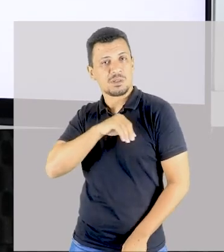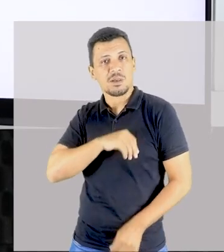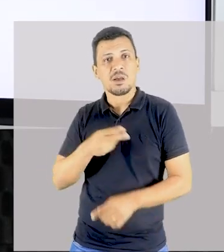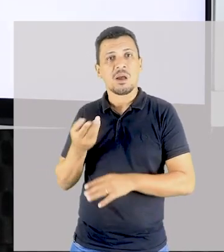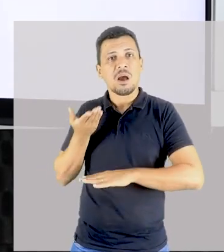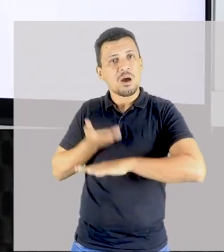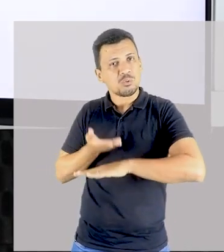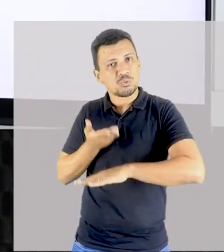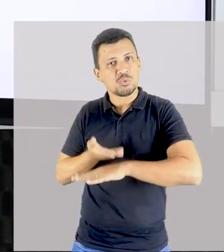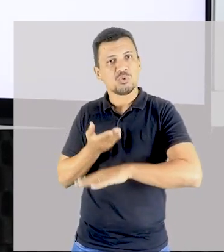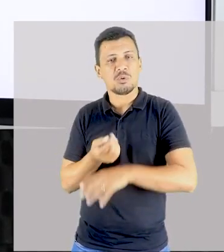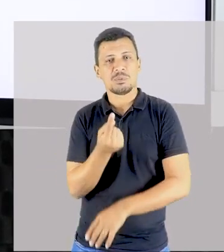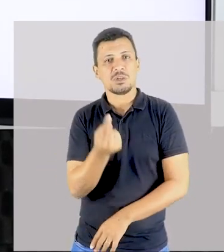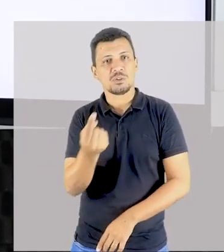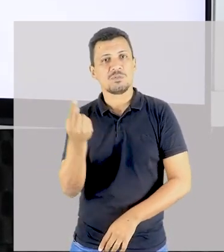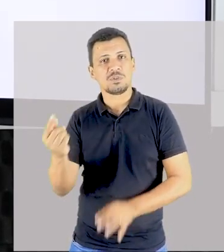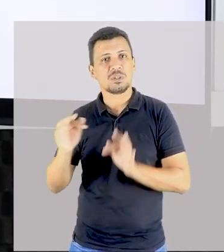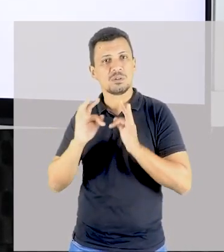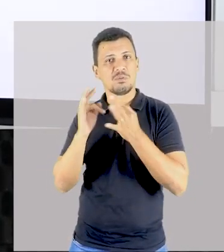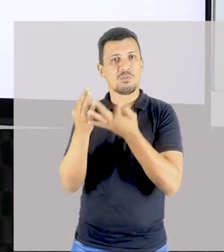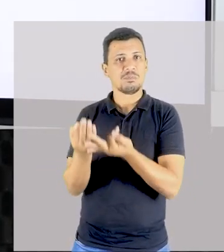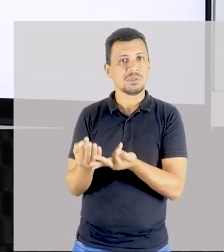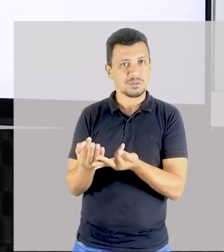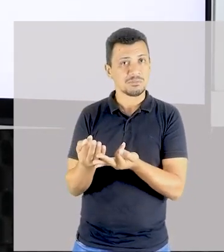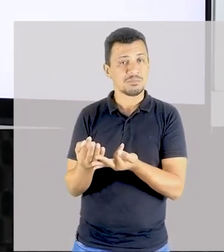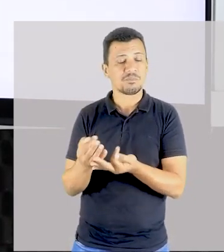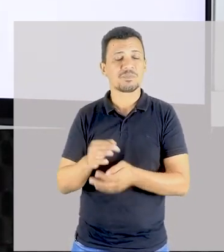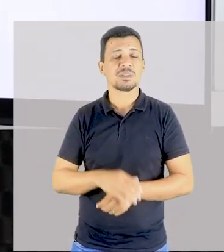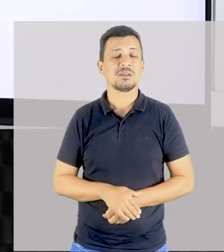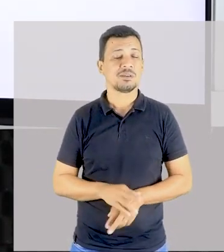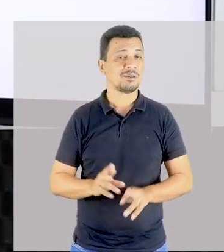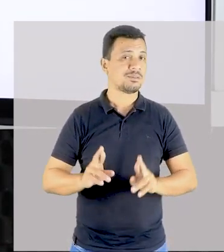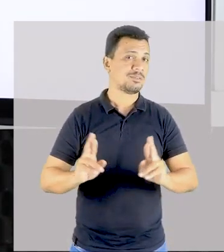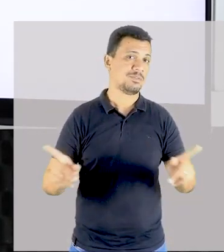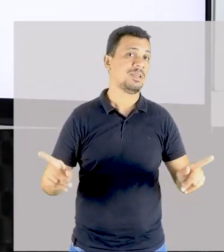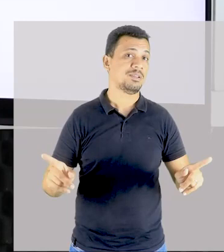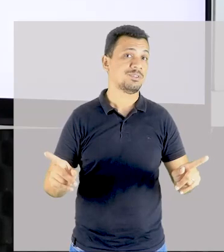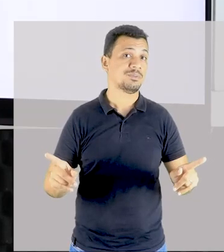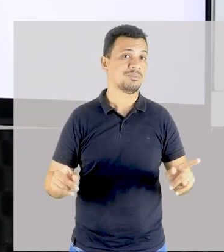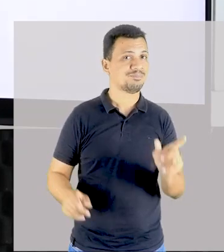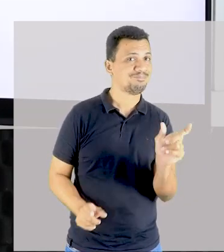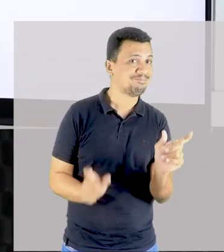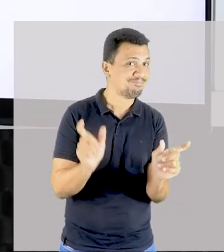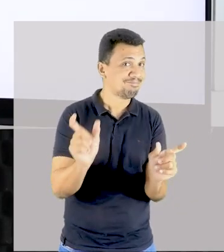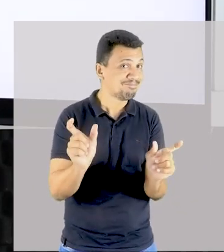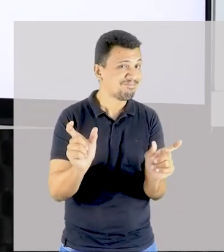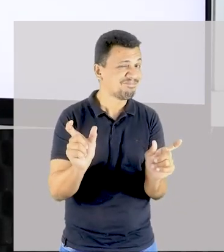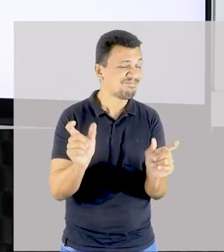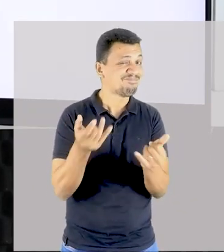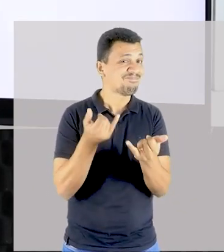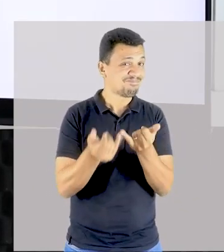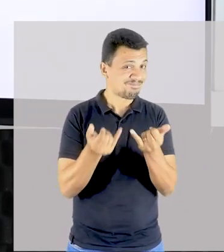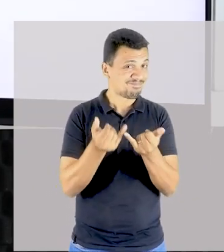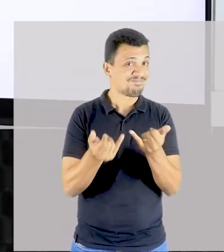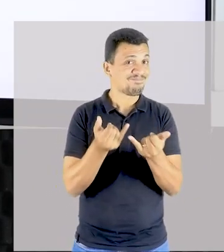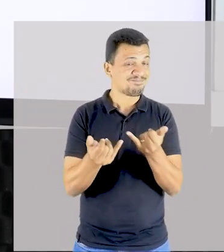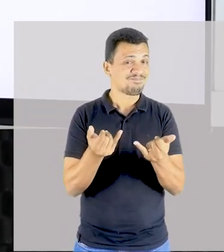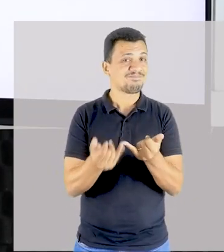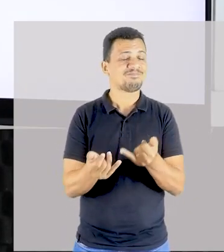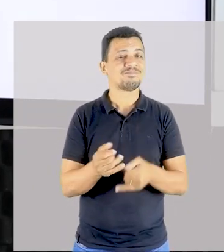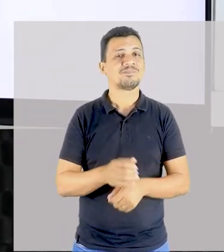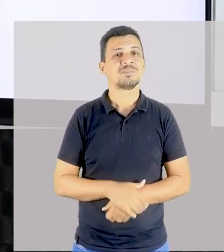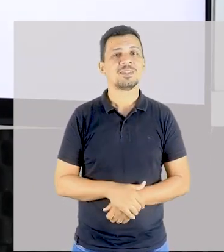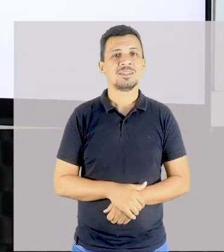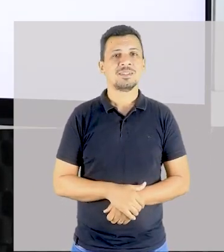autonomia do indivíduo da família da comunidade então é é diferente apesar de serem termos muito semelhantes